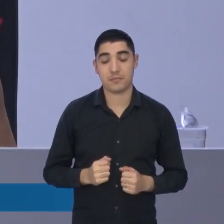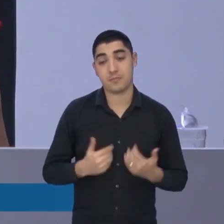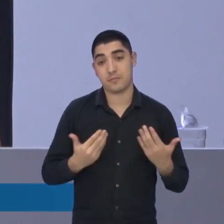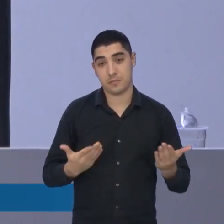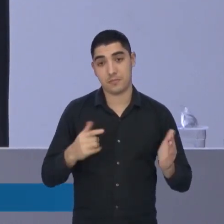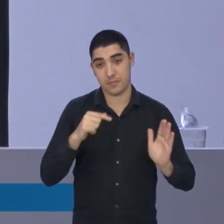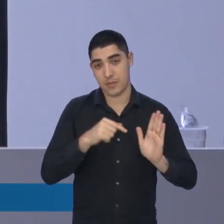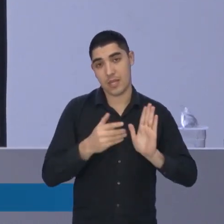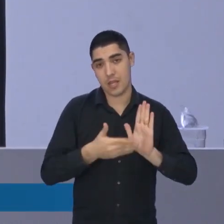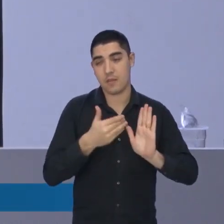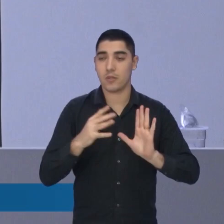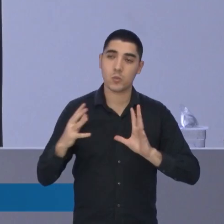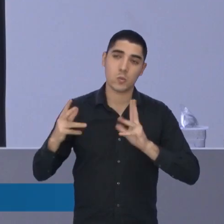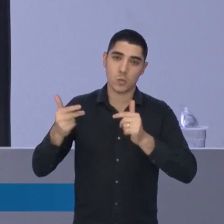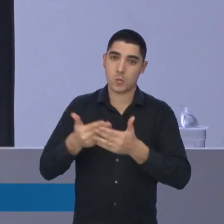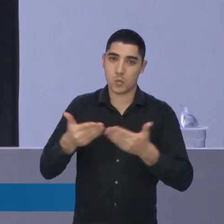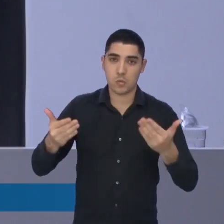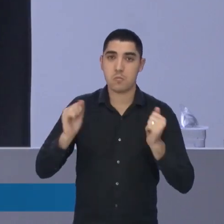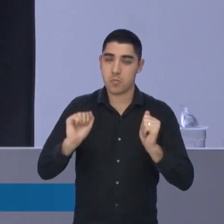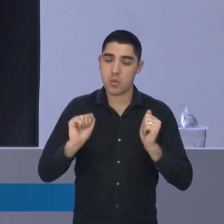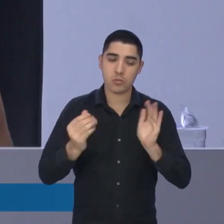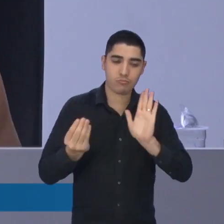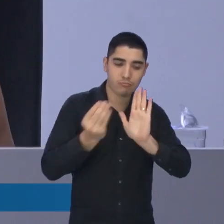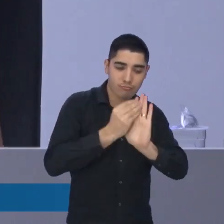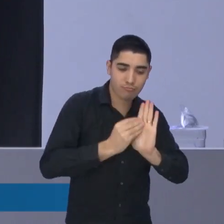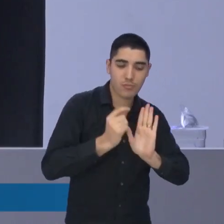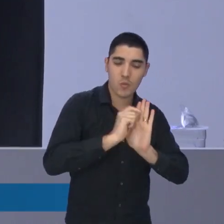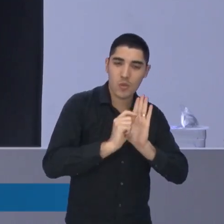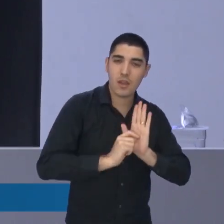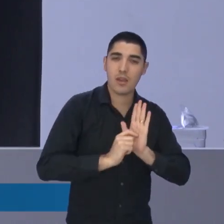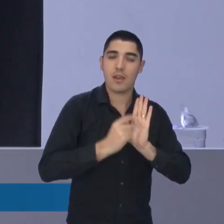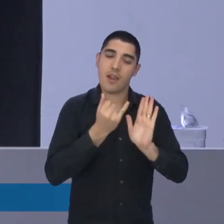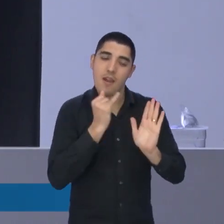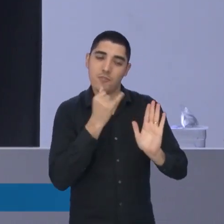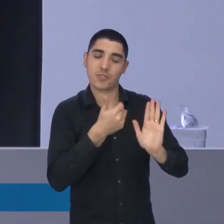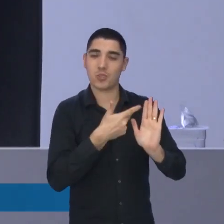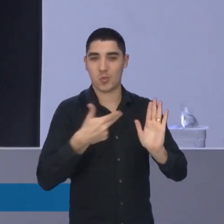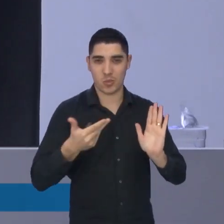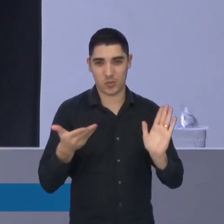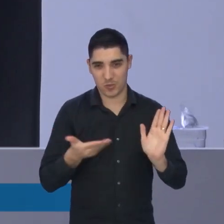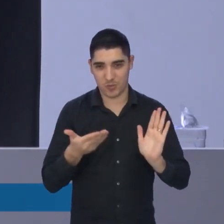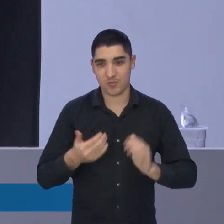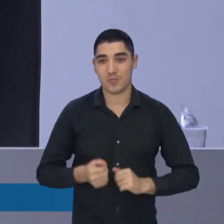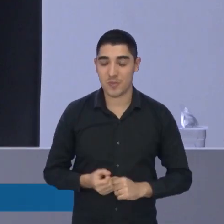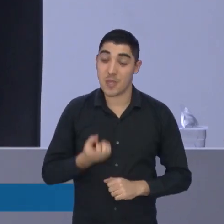destinam a todos que desejam deixar uma mensagem aos homenageados de hoje.